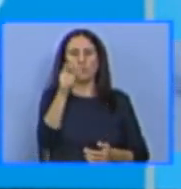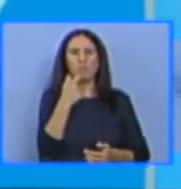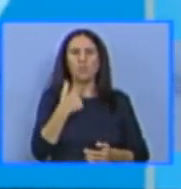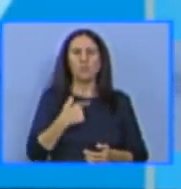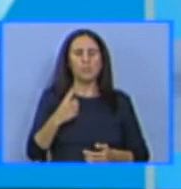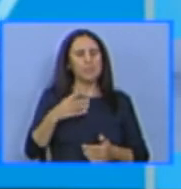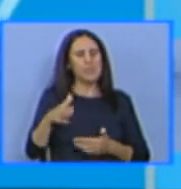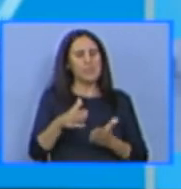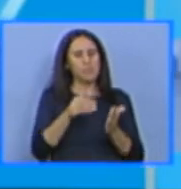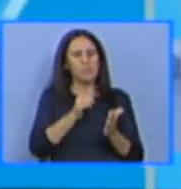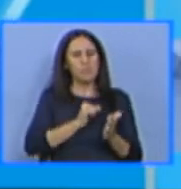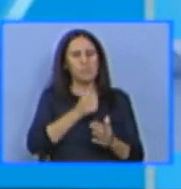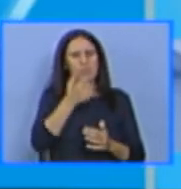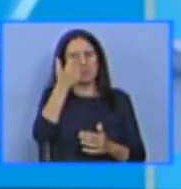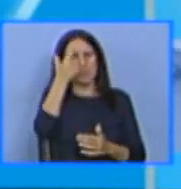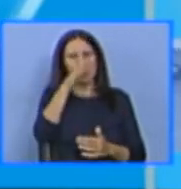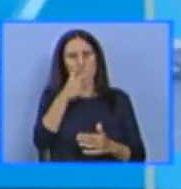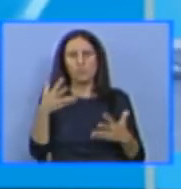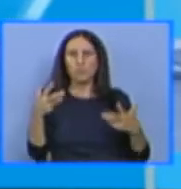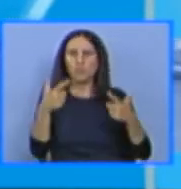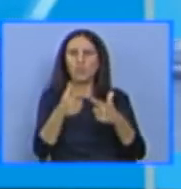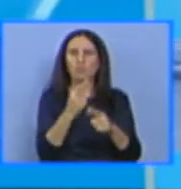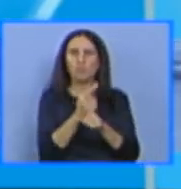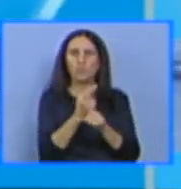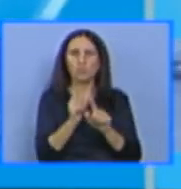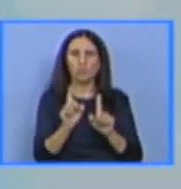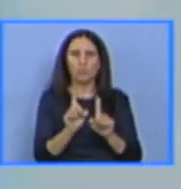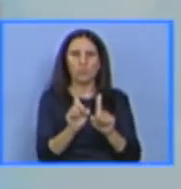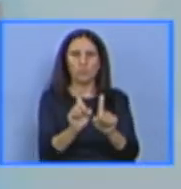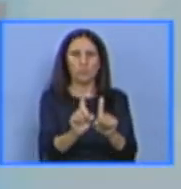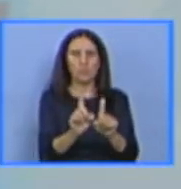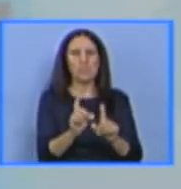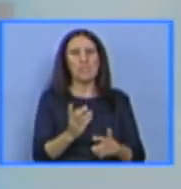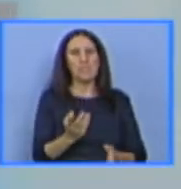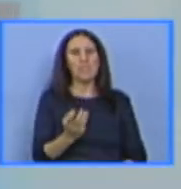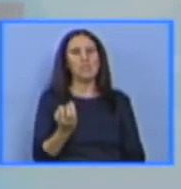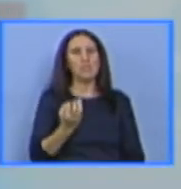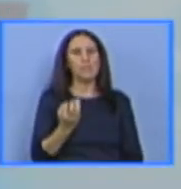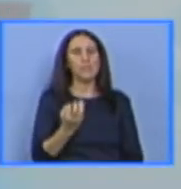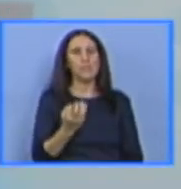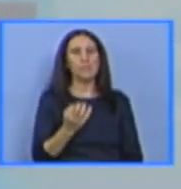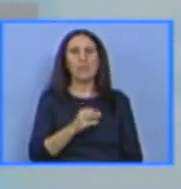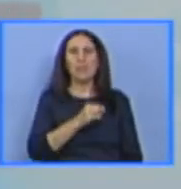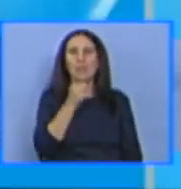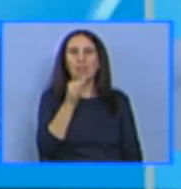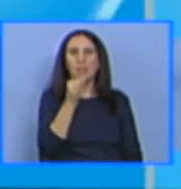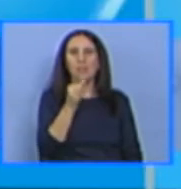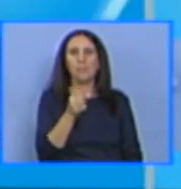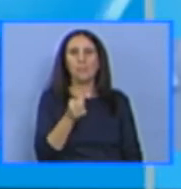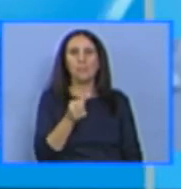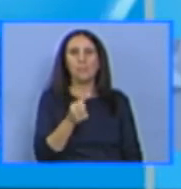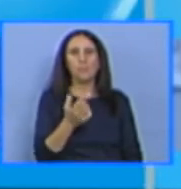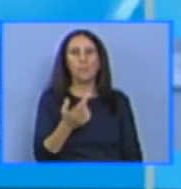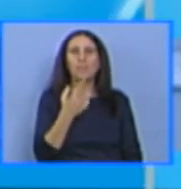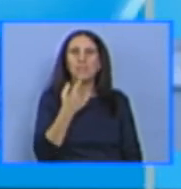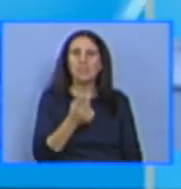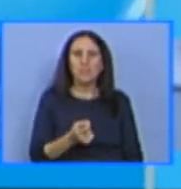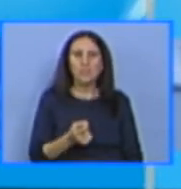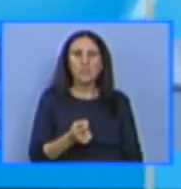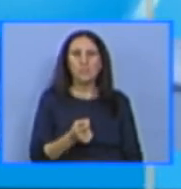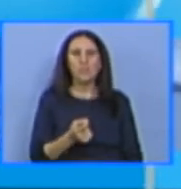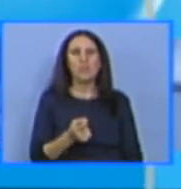pelo meu caminho porque vamos chegar ao mesmo sítio. E isto sempre, como é que se diz, o sal